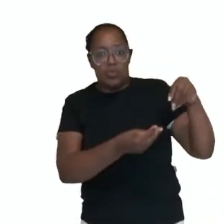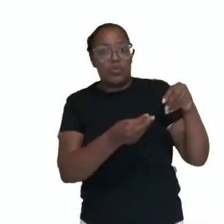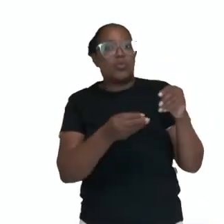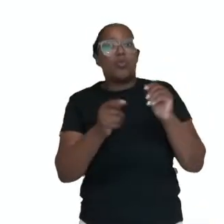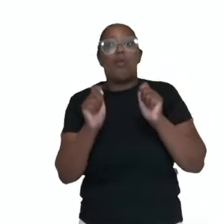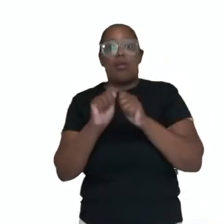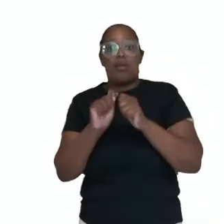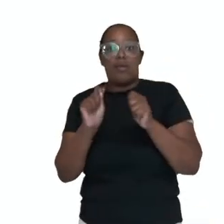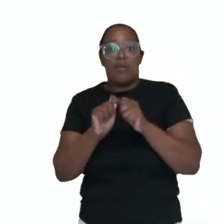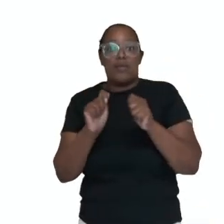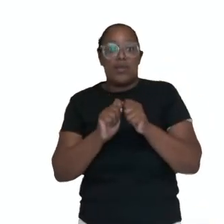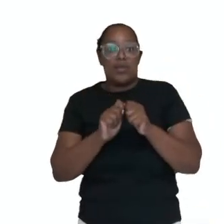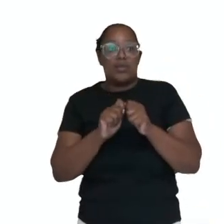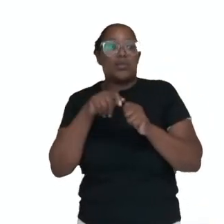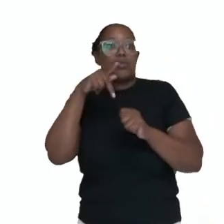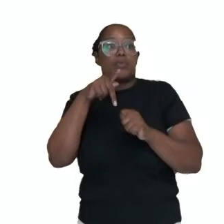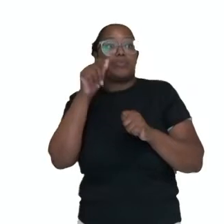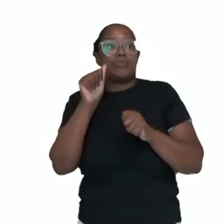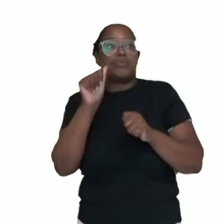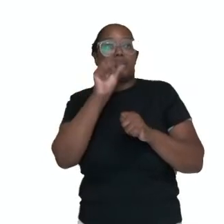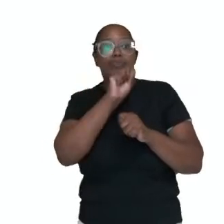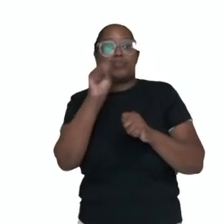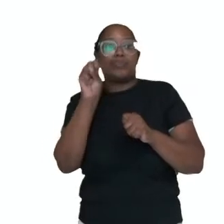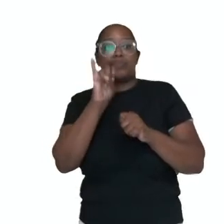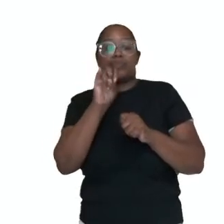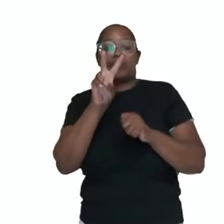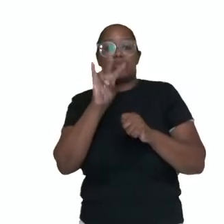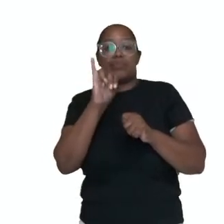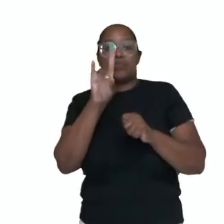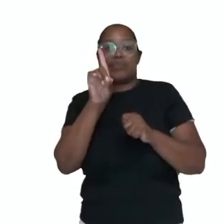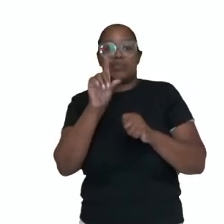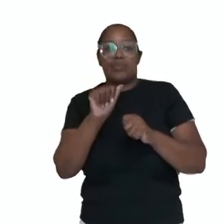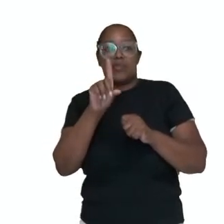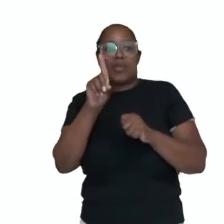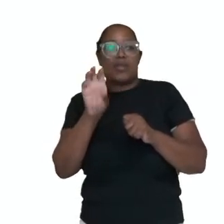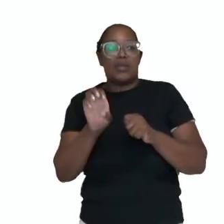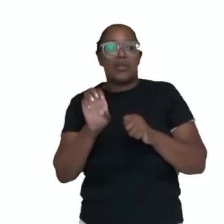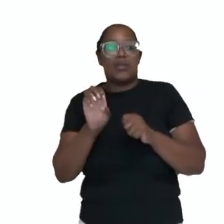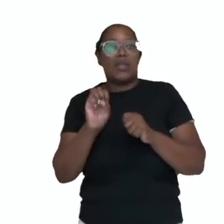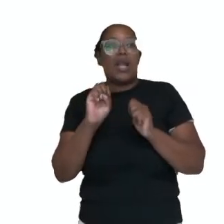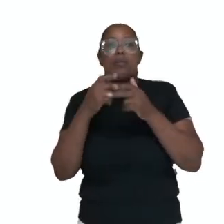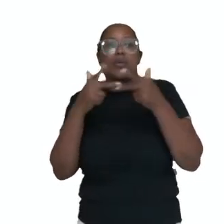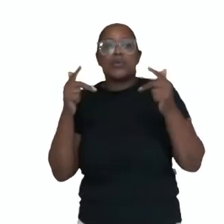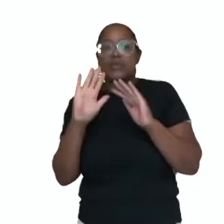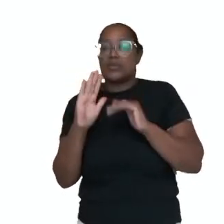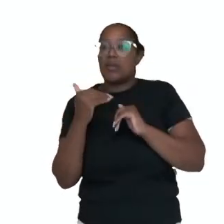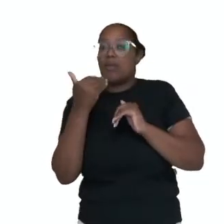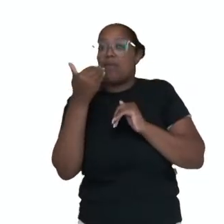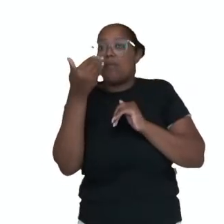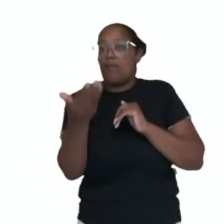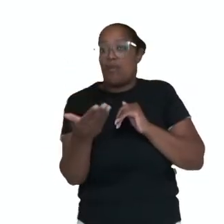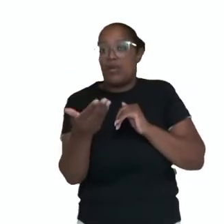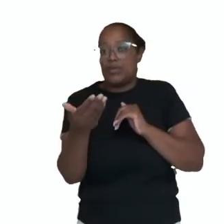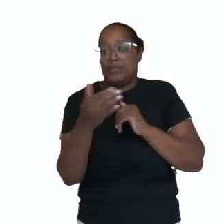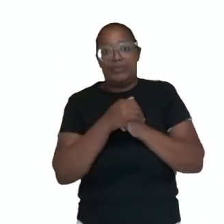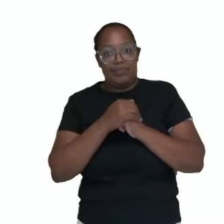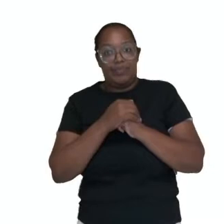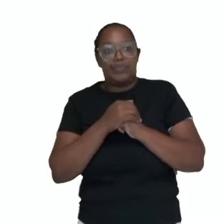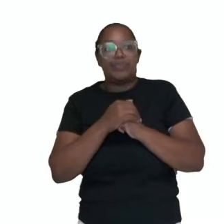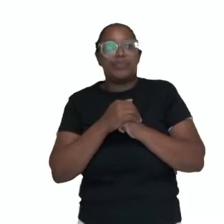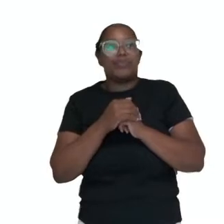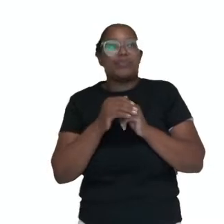composto. Passividade. Ato é forma, aquilo que faz com que uma coisa seja o que